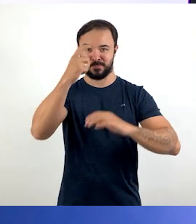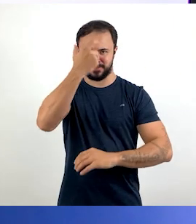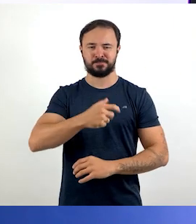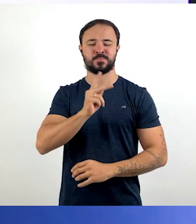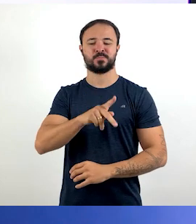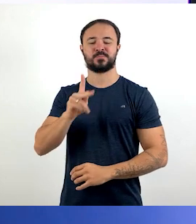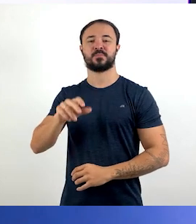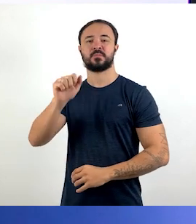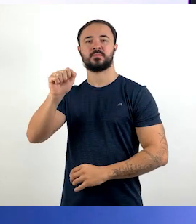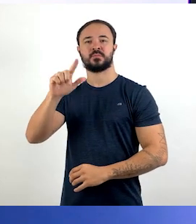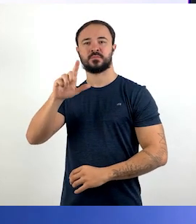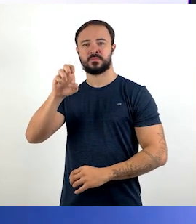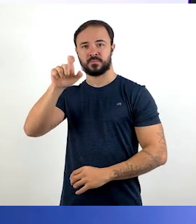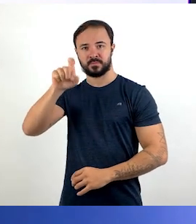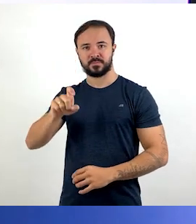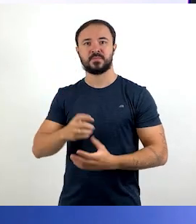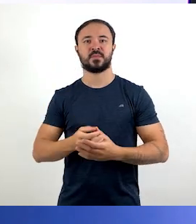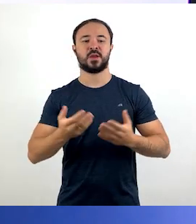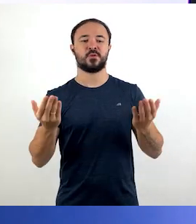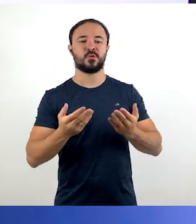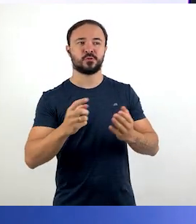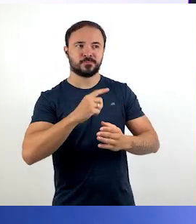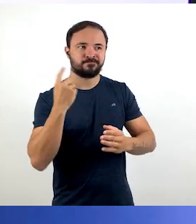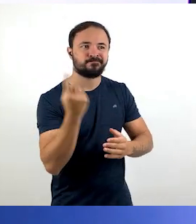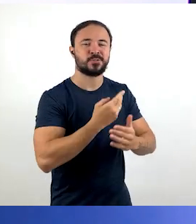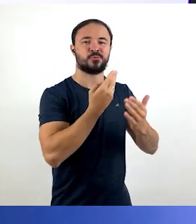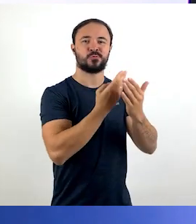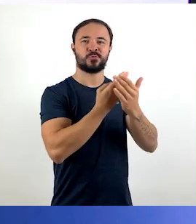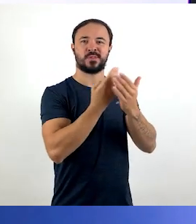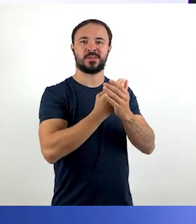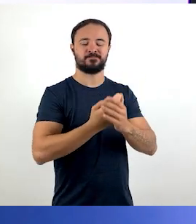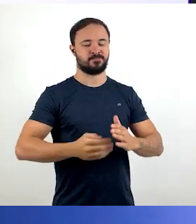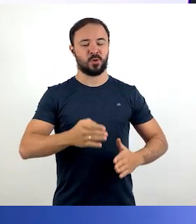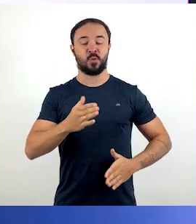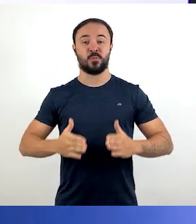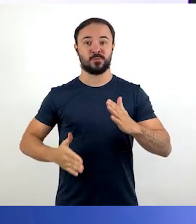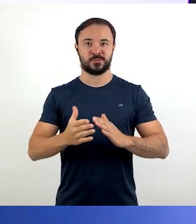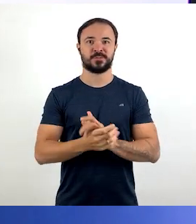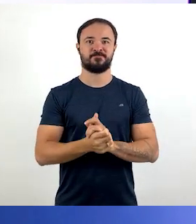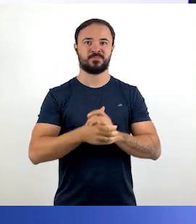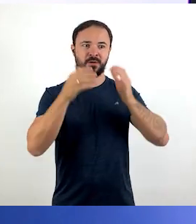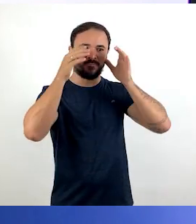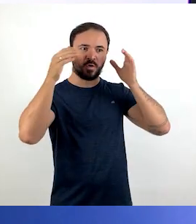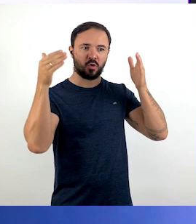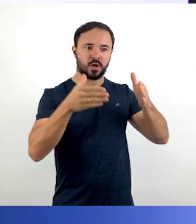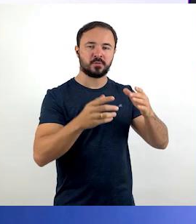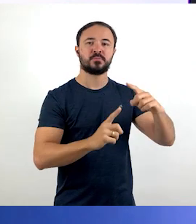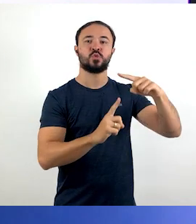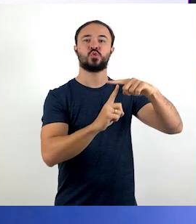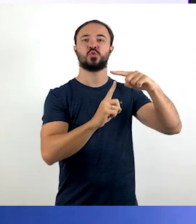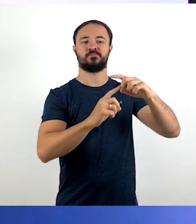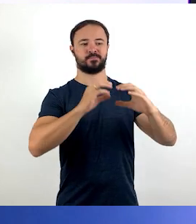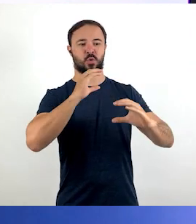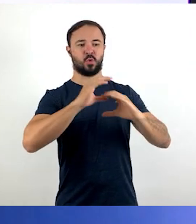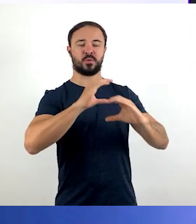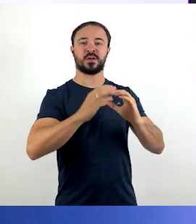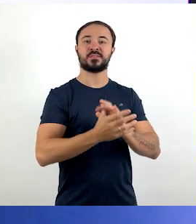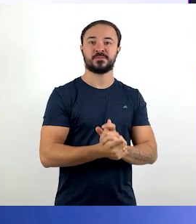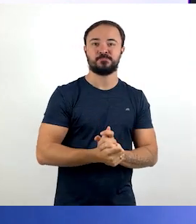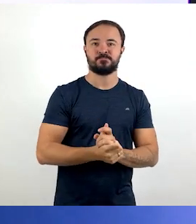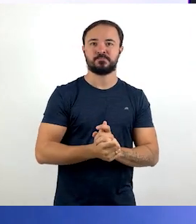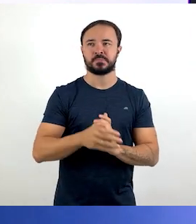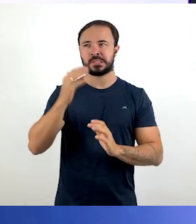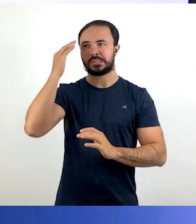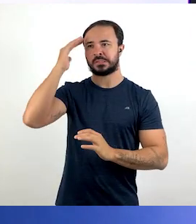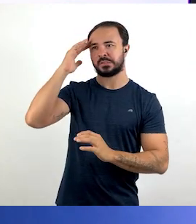Olá, sou o professor Alex Costa e hoje vamos para a nossa aula de robótica, especificamente sobre meios de comunicação.